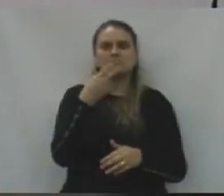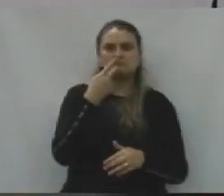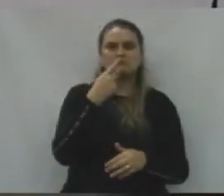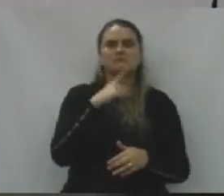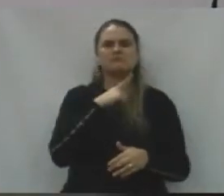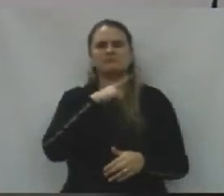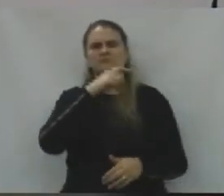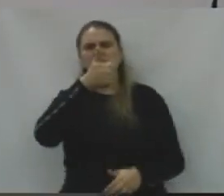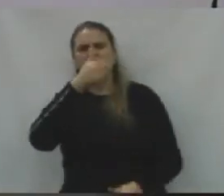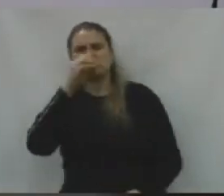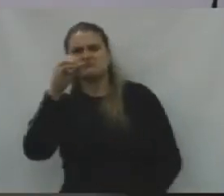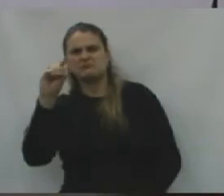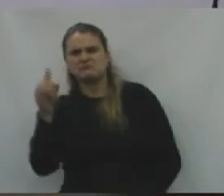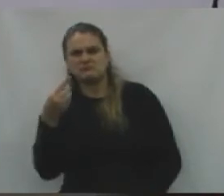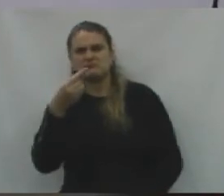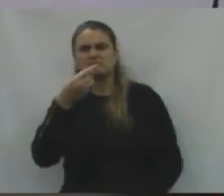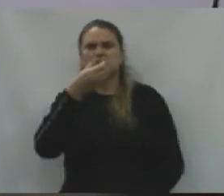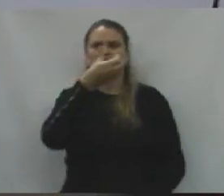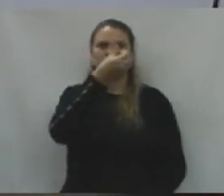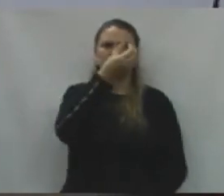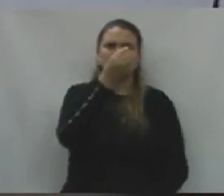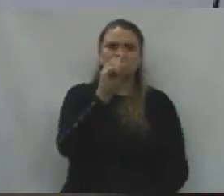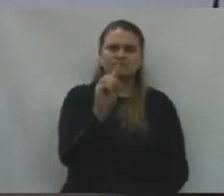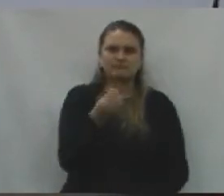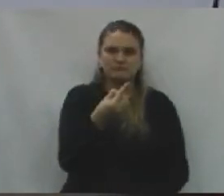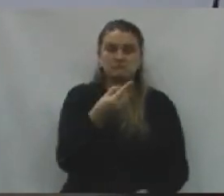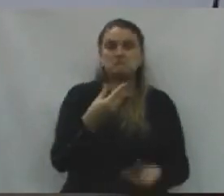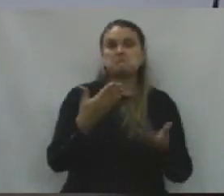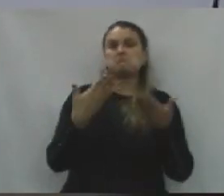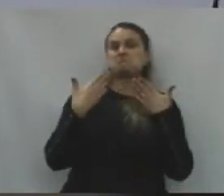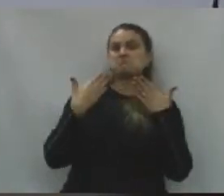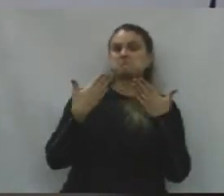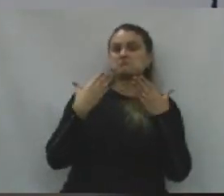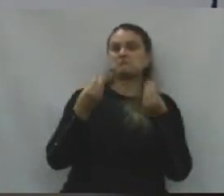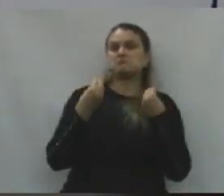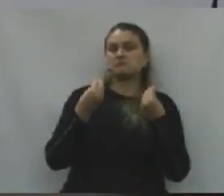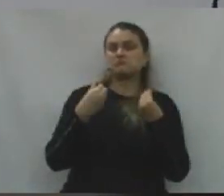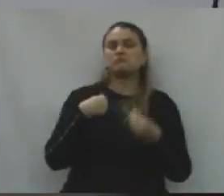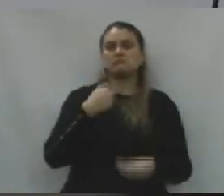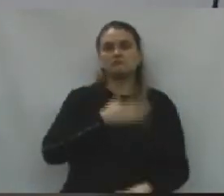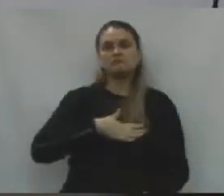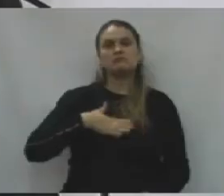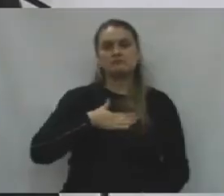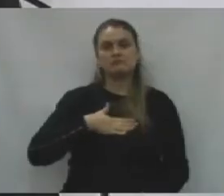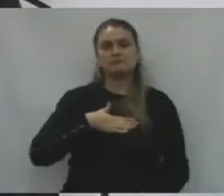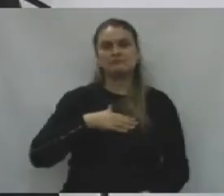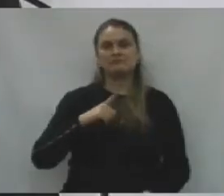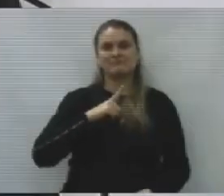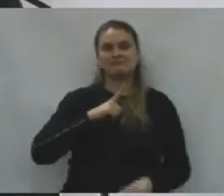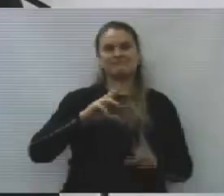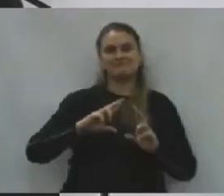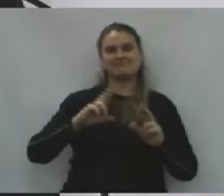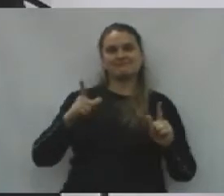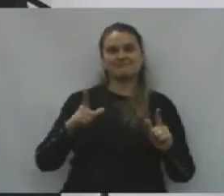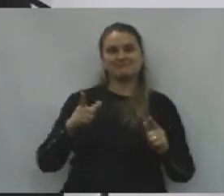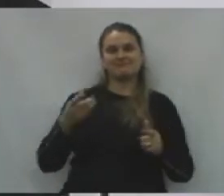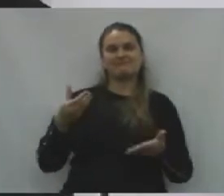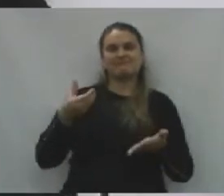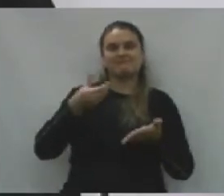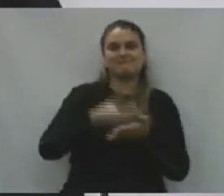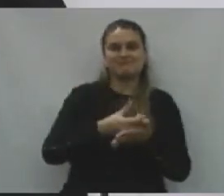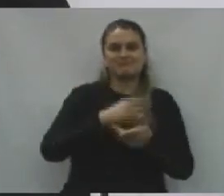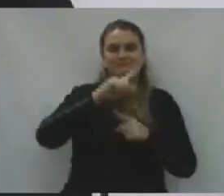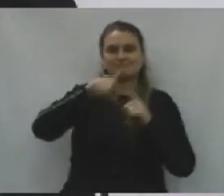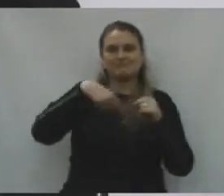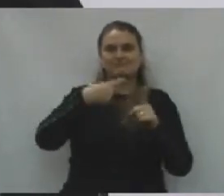tinha 100 mil, 60 mil, eu até brinquei. Puxa, gostaria de receber a diferença lá na Uniuv para poder